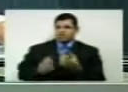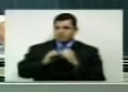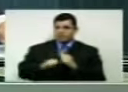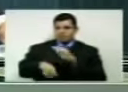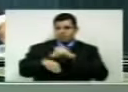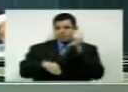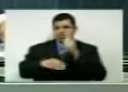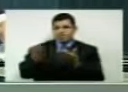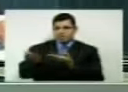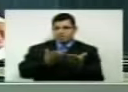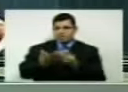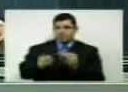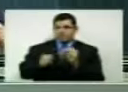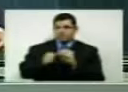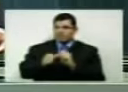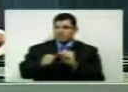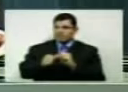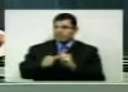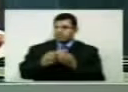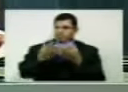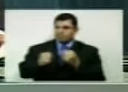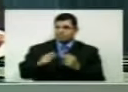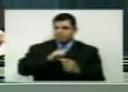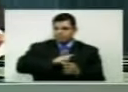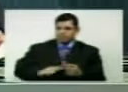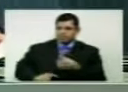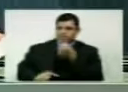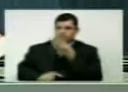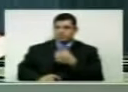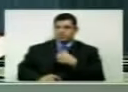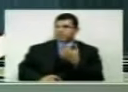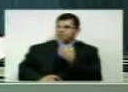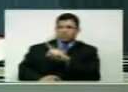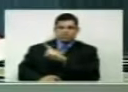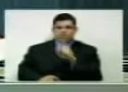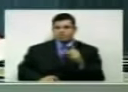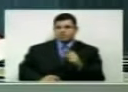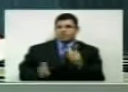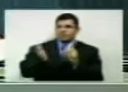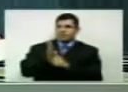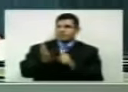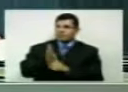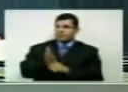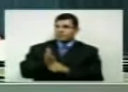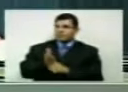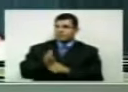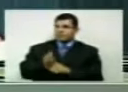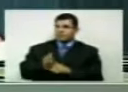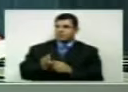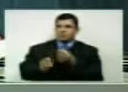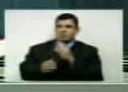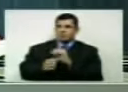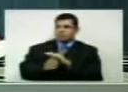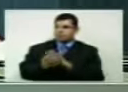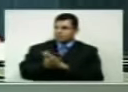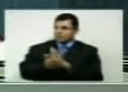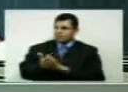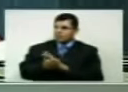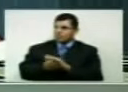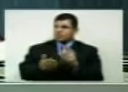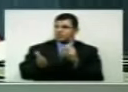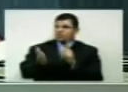ele melhore os serviços propostos, permitidos à população. E isso não é papel de parlamentar de oposição nem de